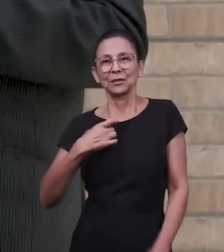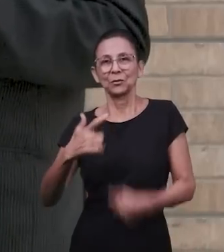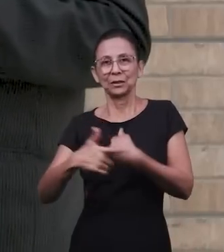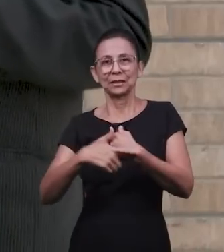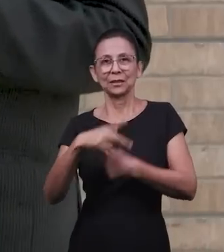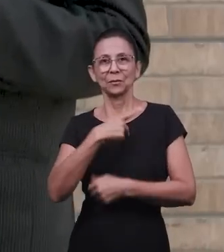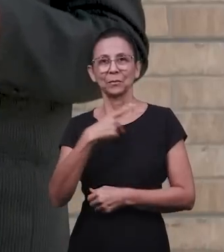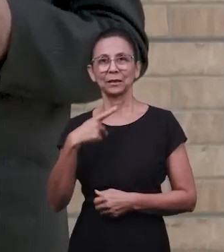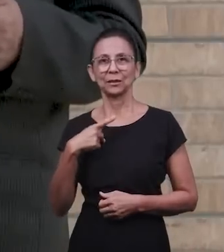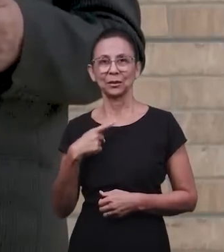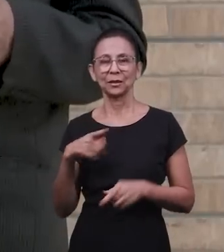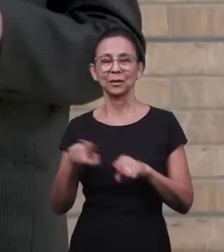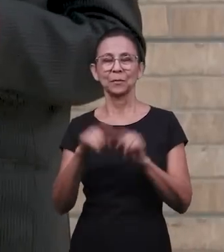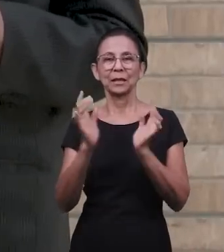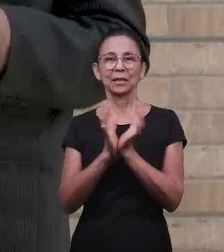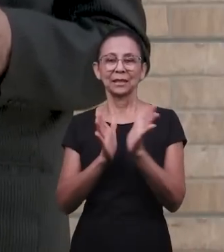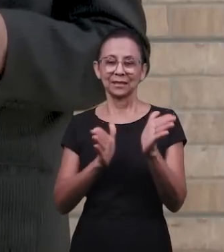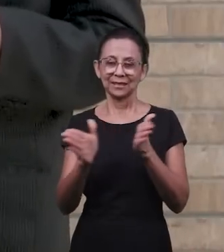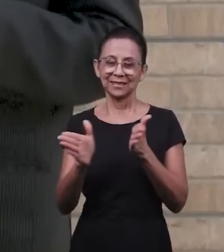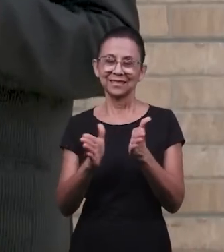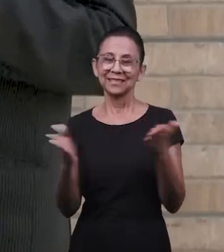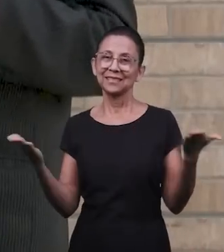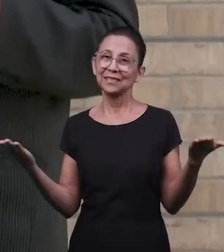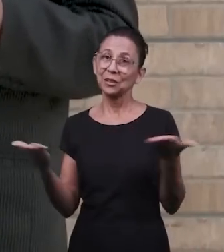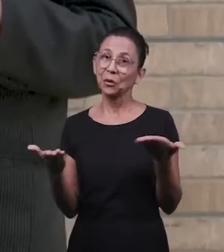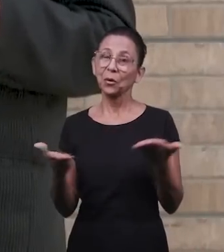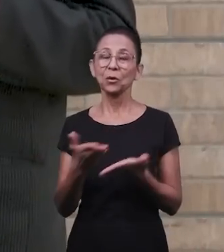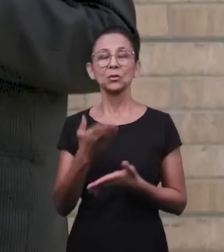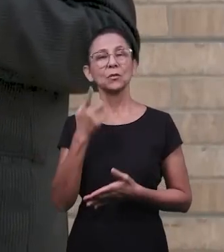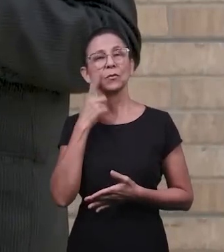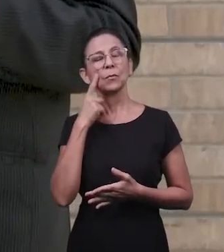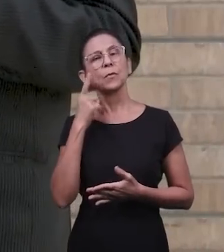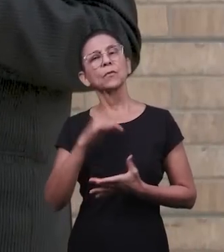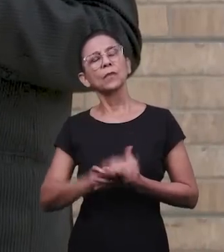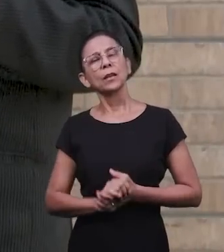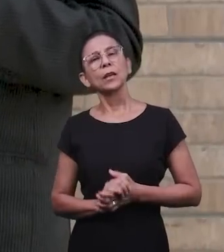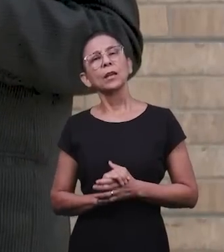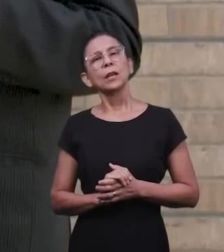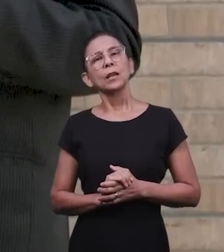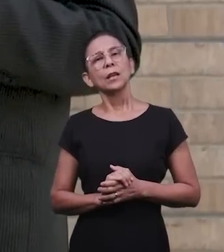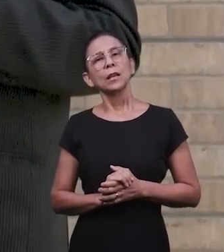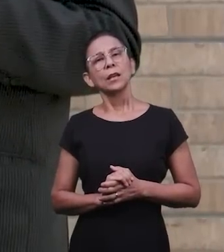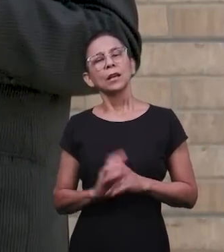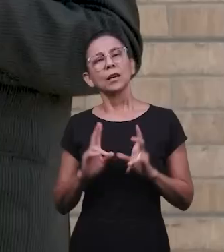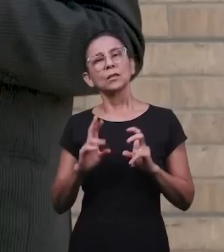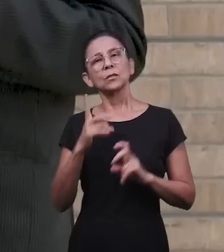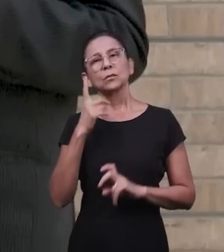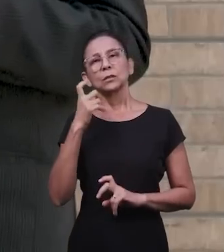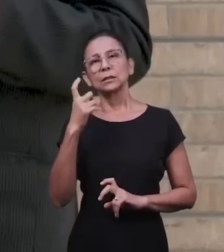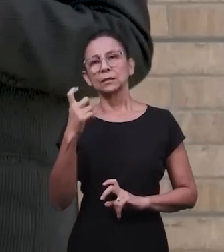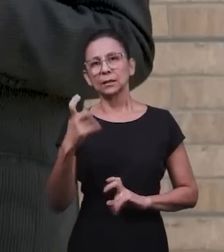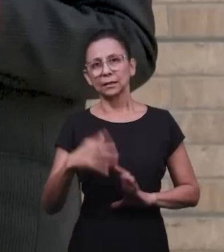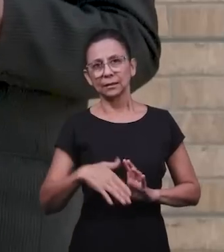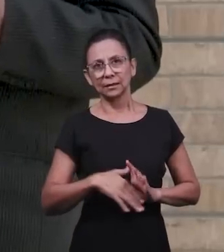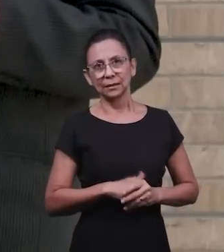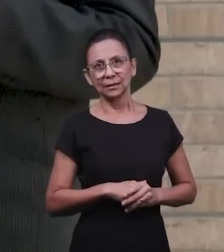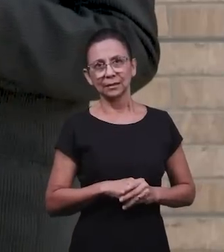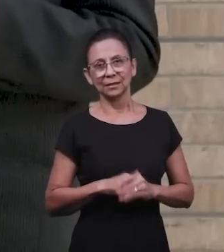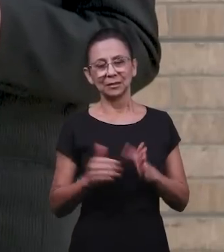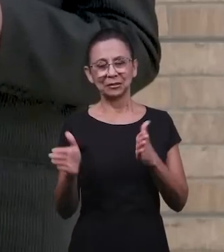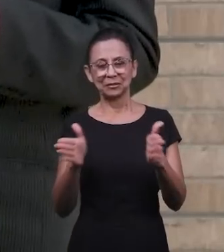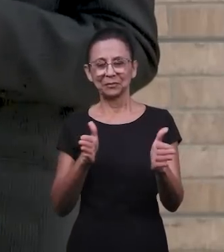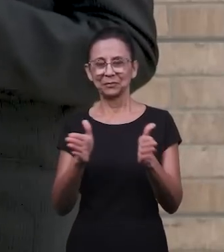pastor, também na equipe de acessibilidade. Hoje trataremos de um assunto bem interessante a respeito